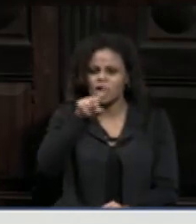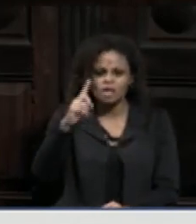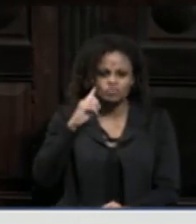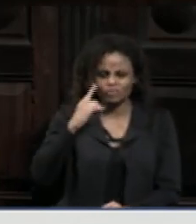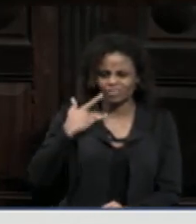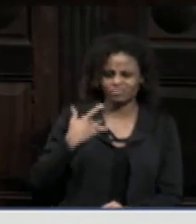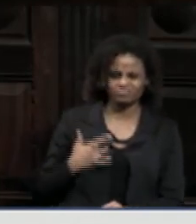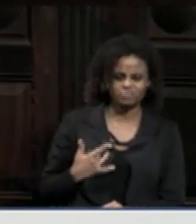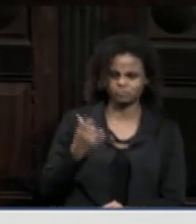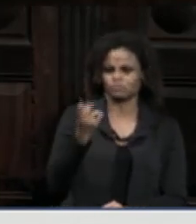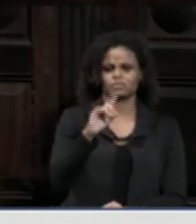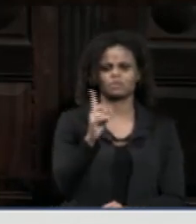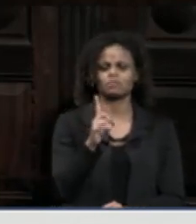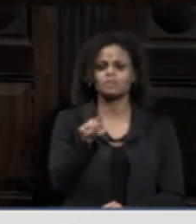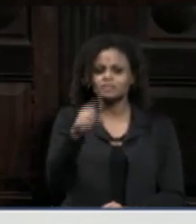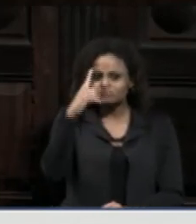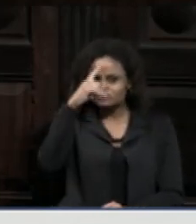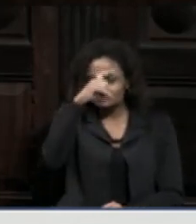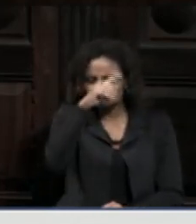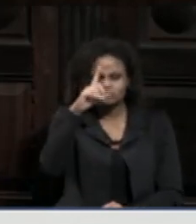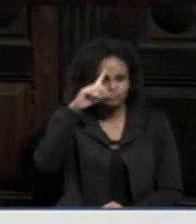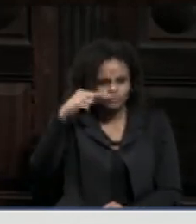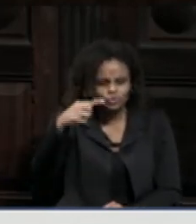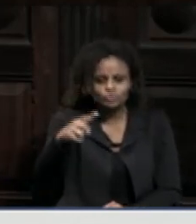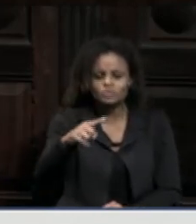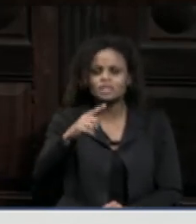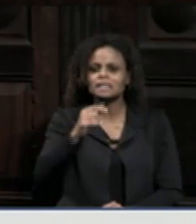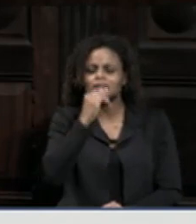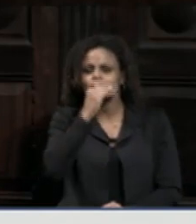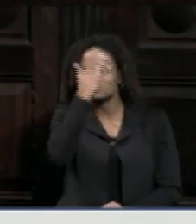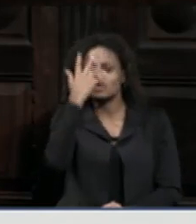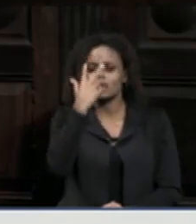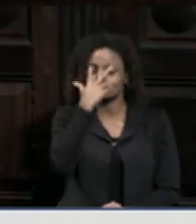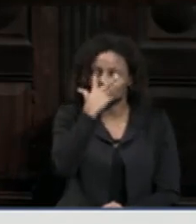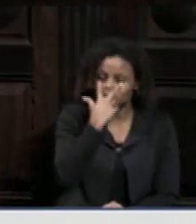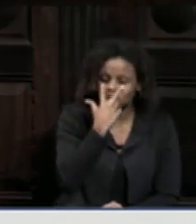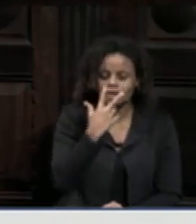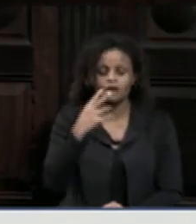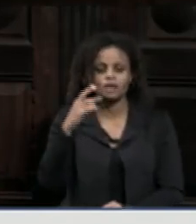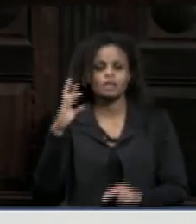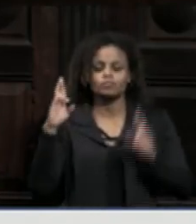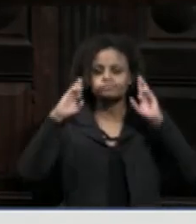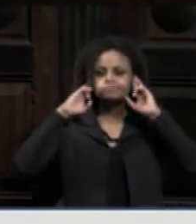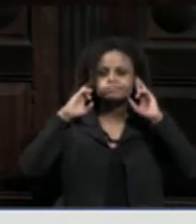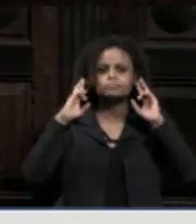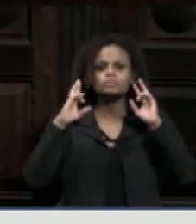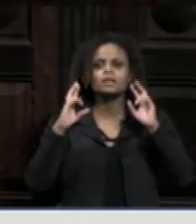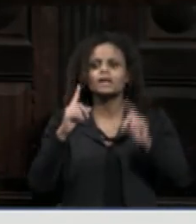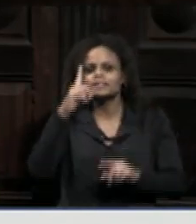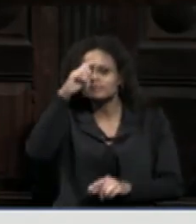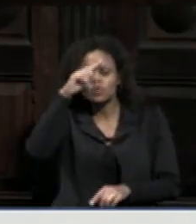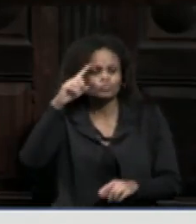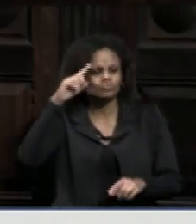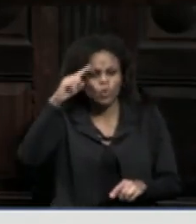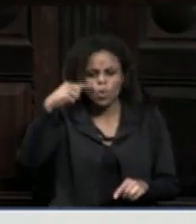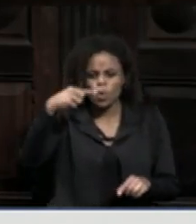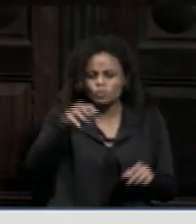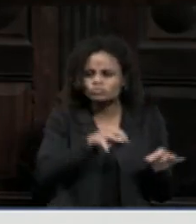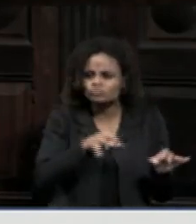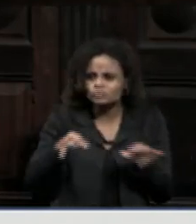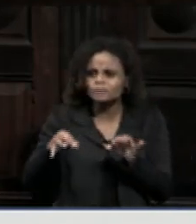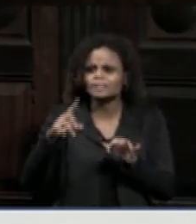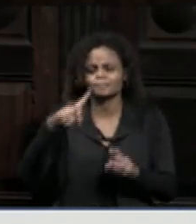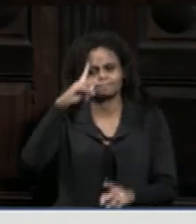dificuldade cotidiana da pessoa que não enxerga, da pessoa que não ouve. É um cotidiano muito